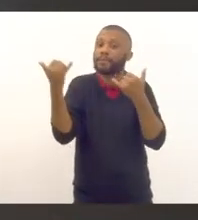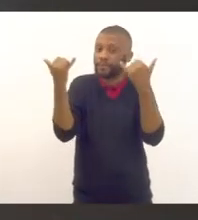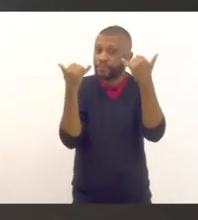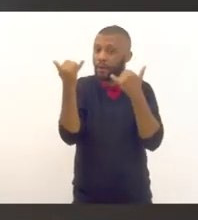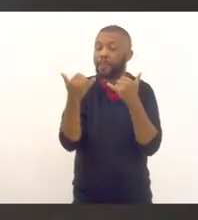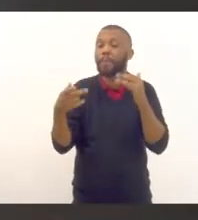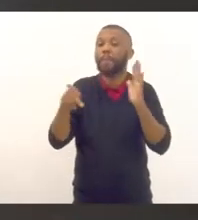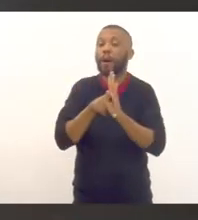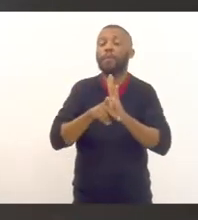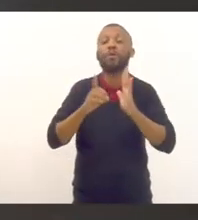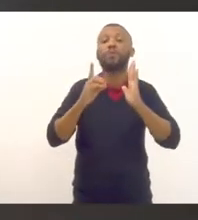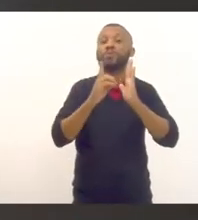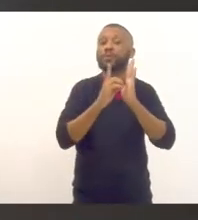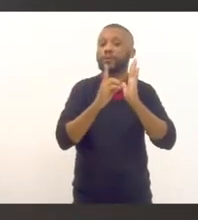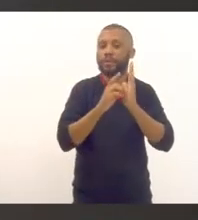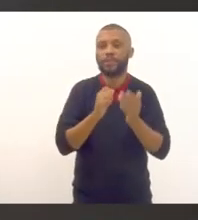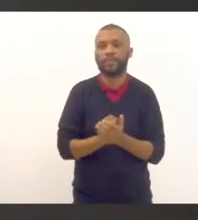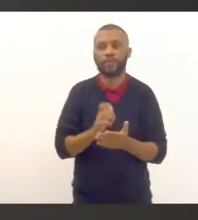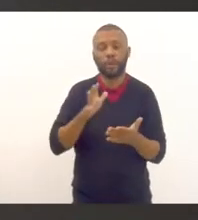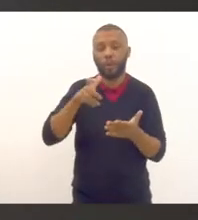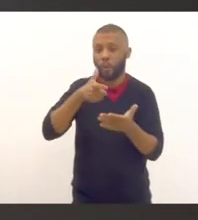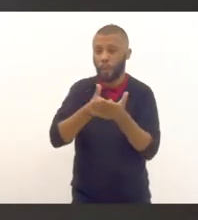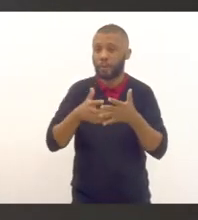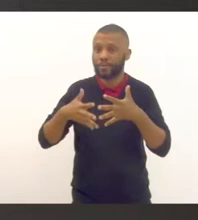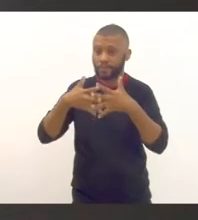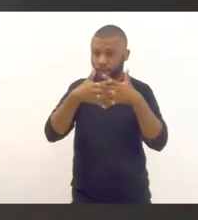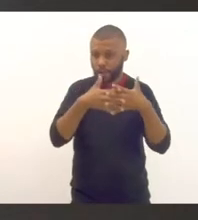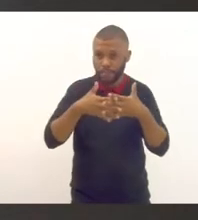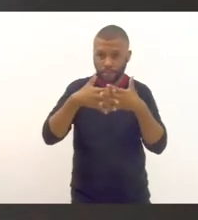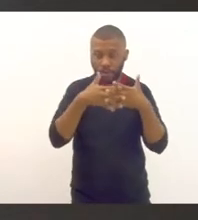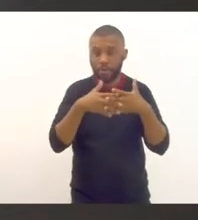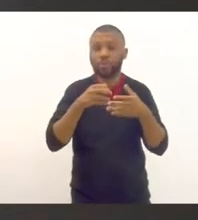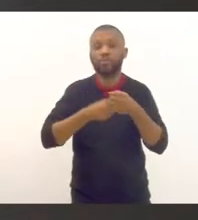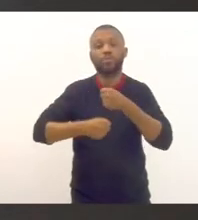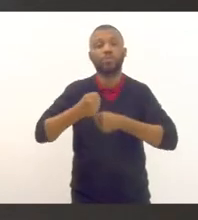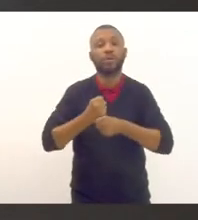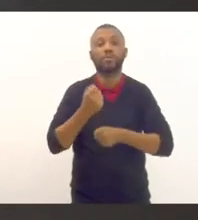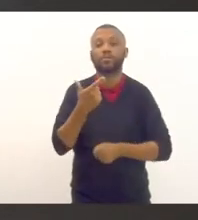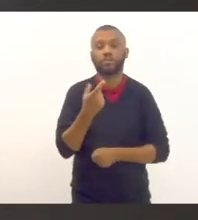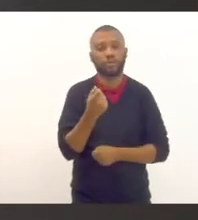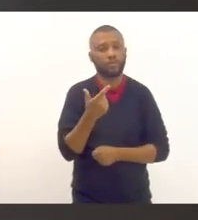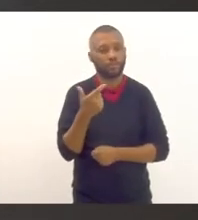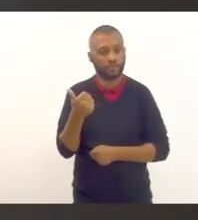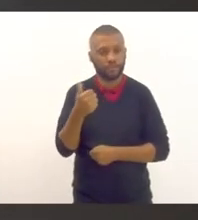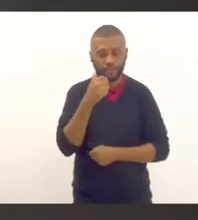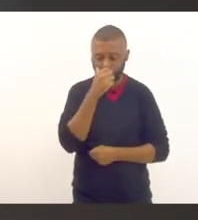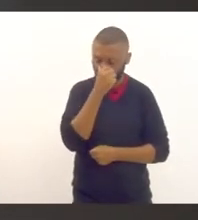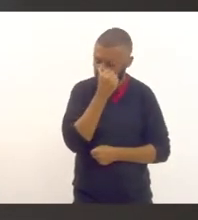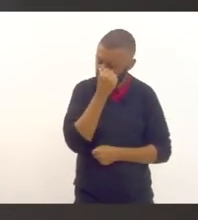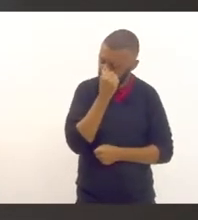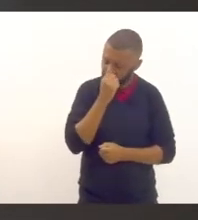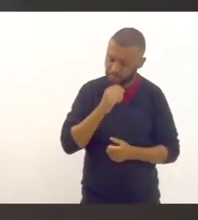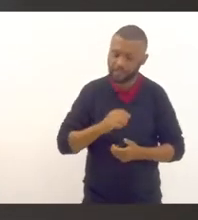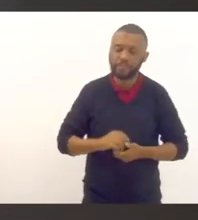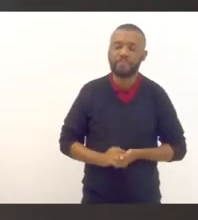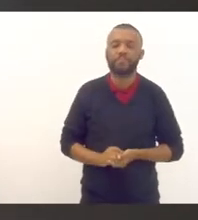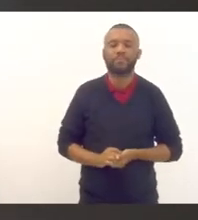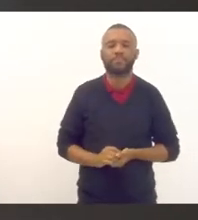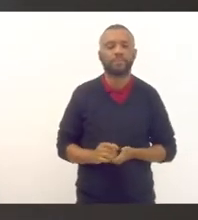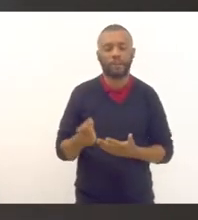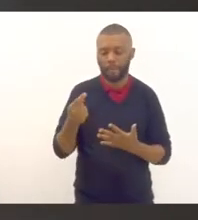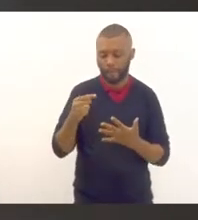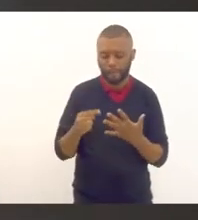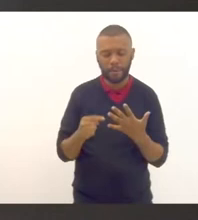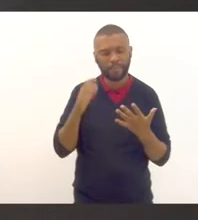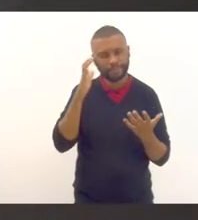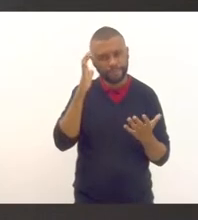tá? Compras realizadas de caminhões automotores em 2021. Mesmo com toda essa situação, o Brasil